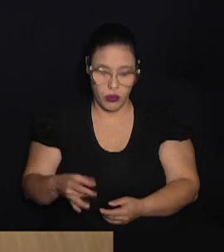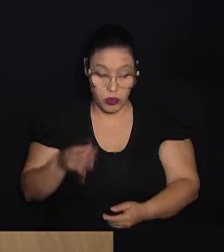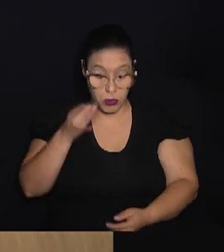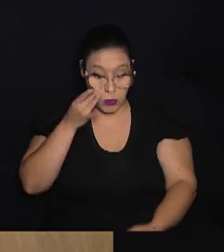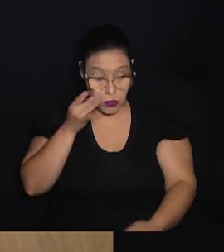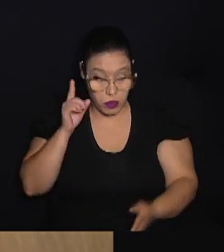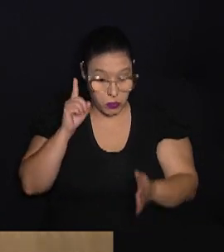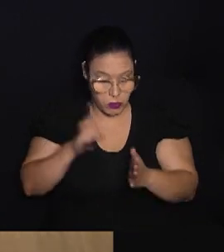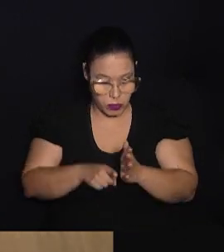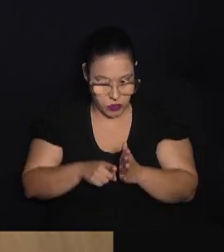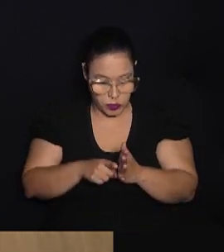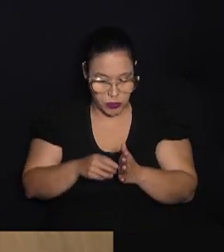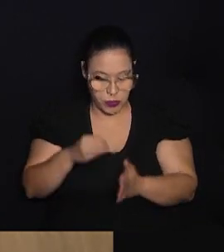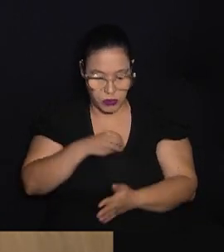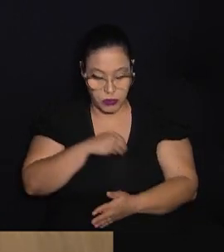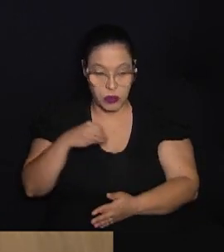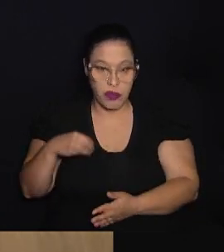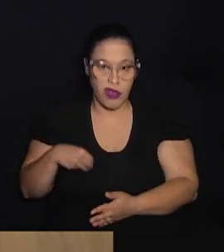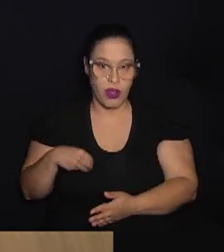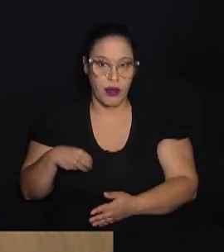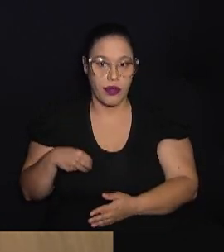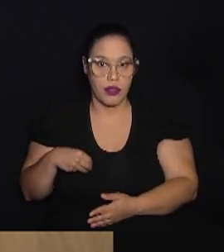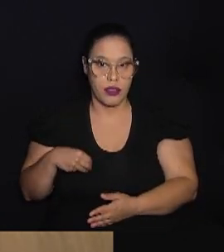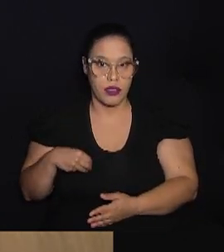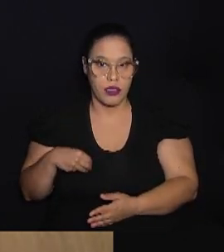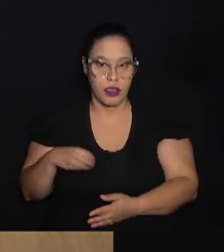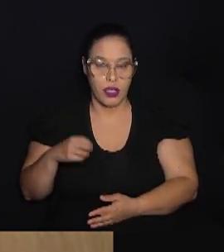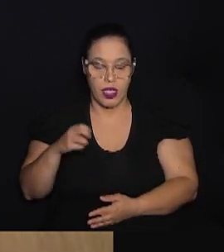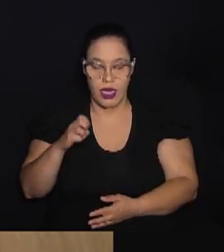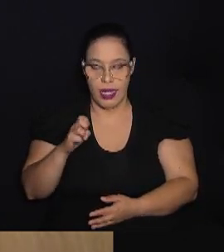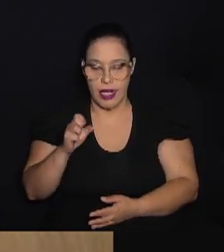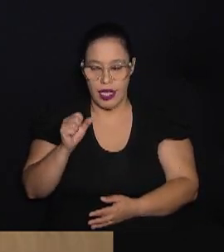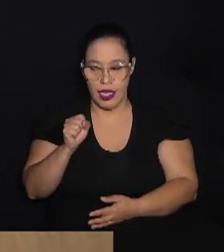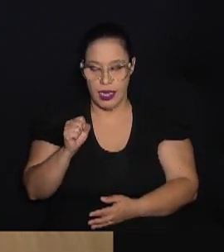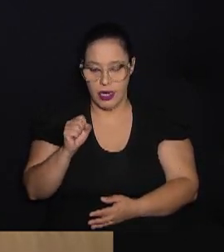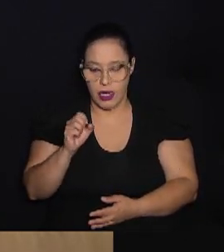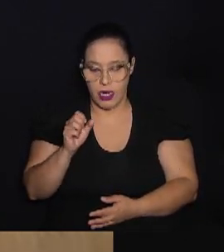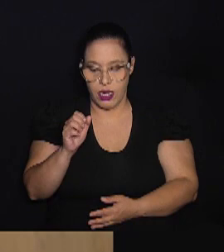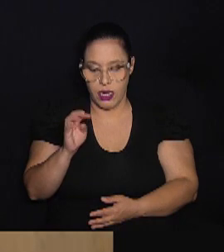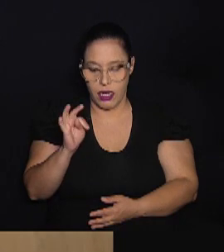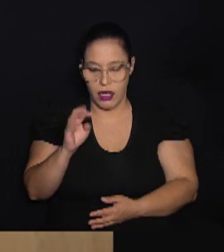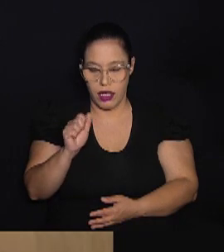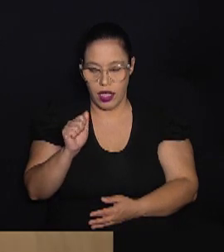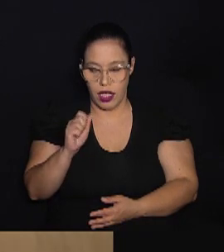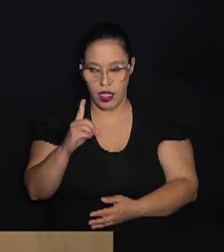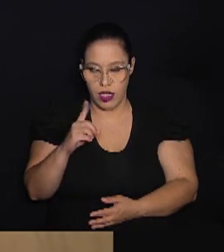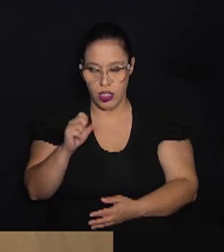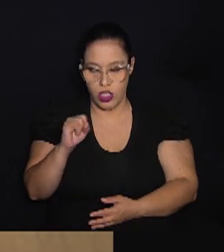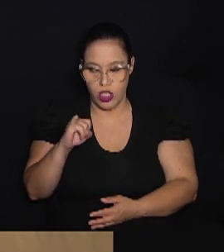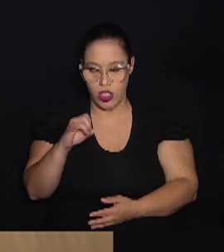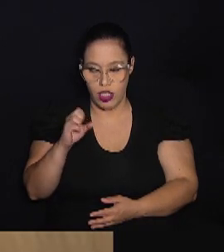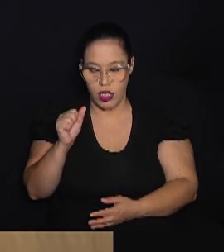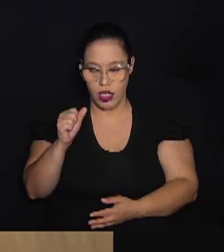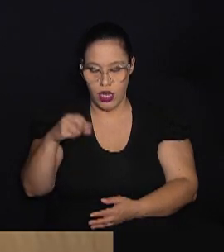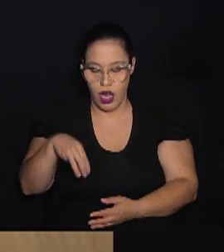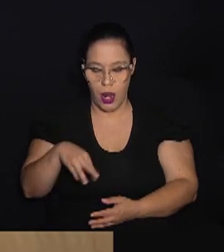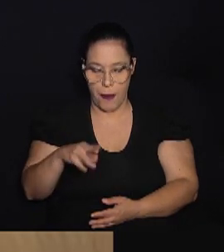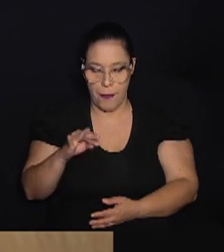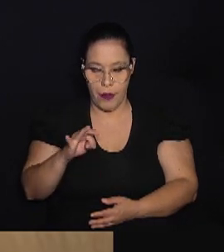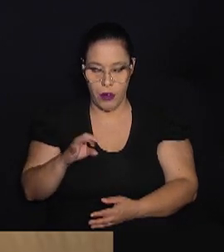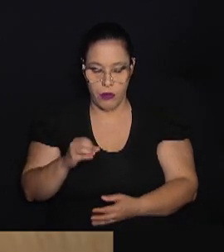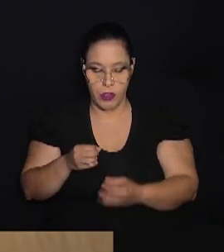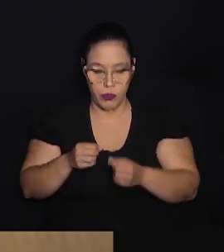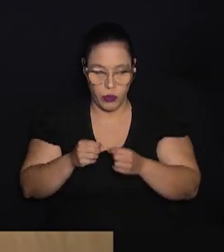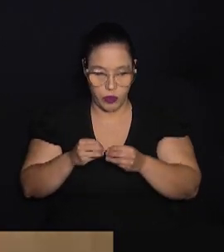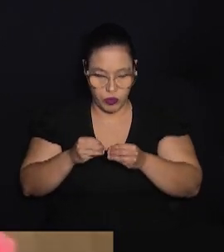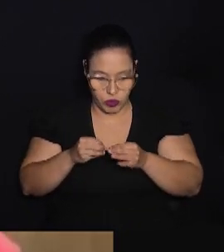ele passa pelos exames que são exames de estadiamento. O que é isso? São exames que vão avaliar a extensão do